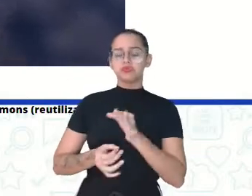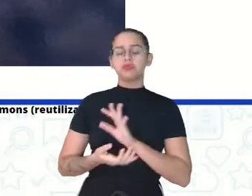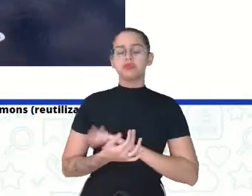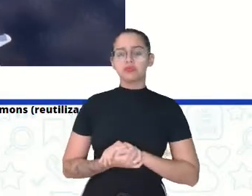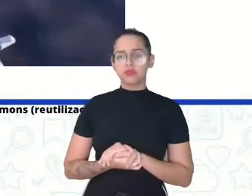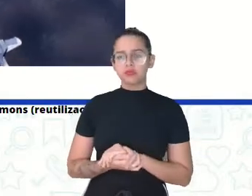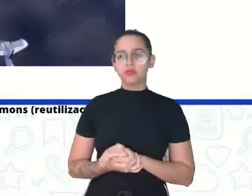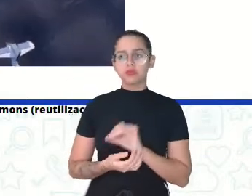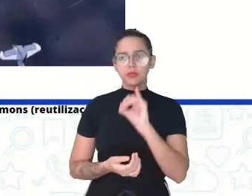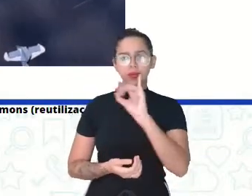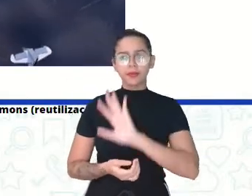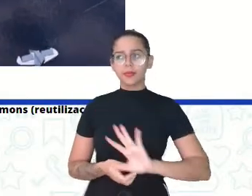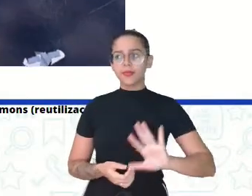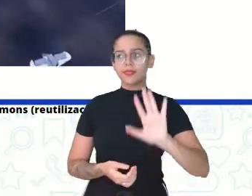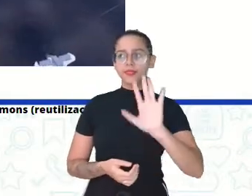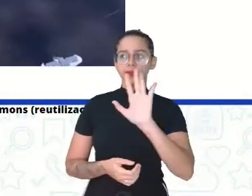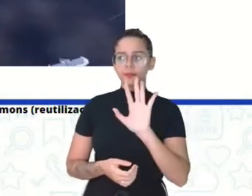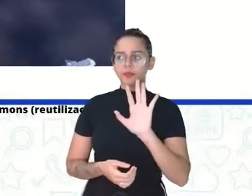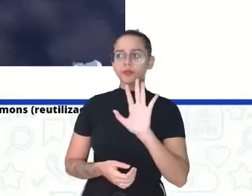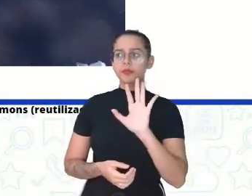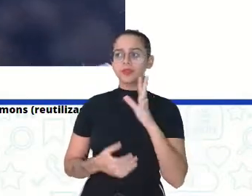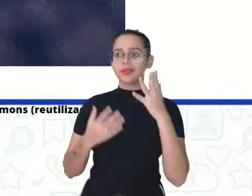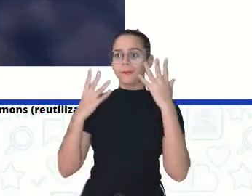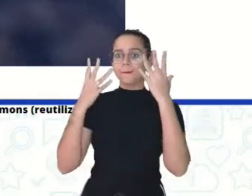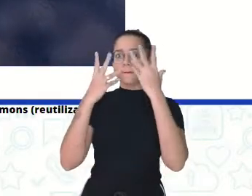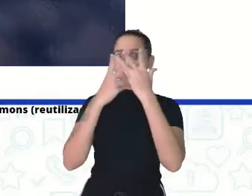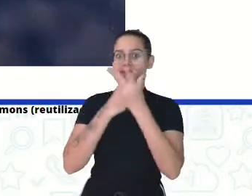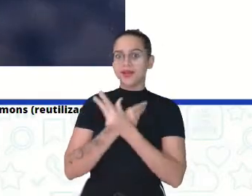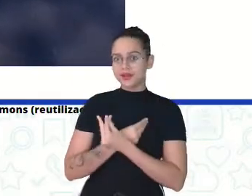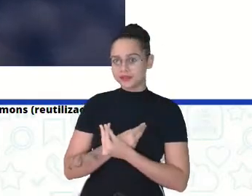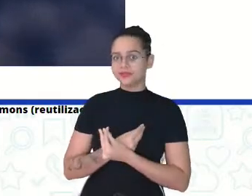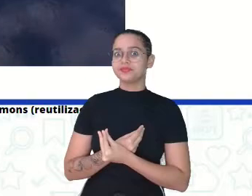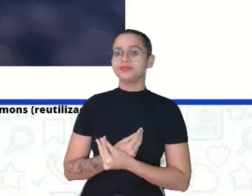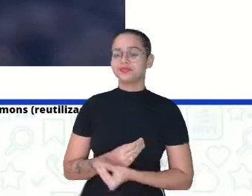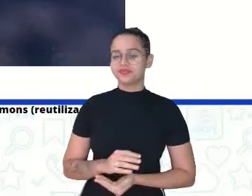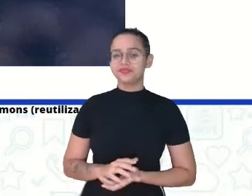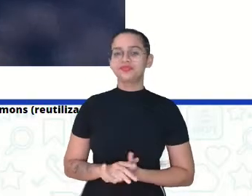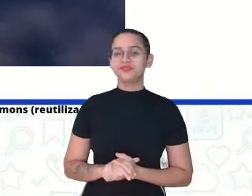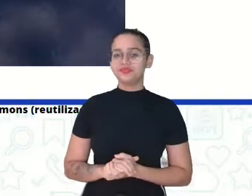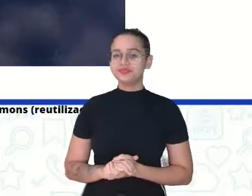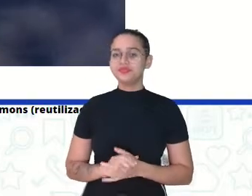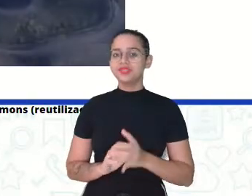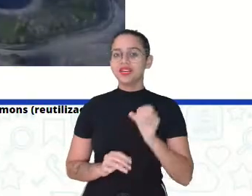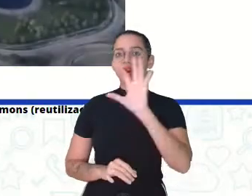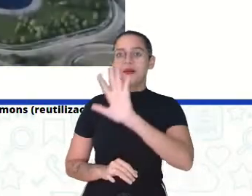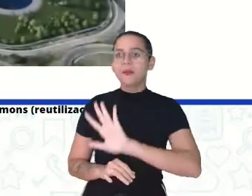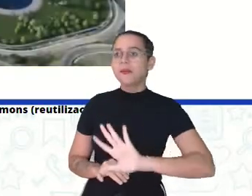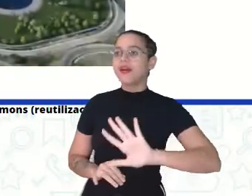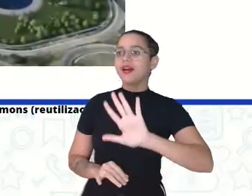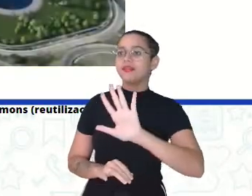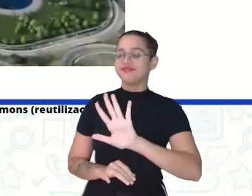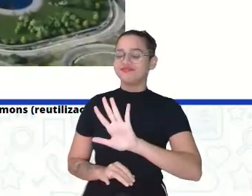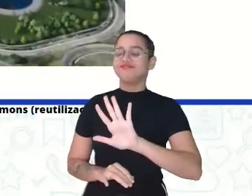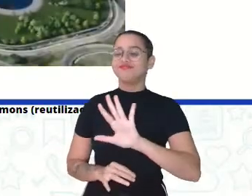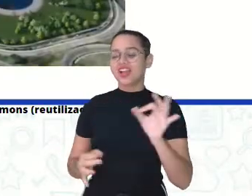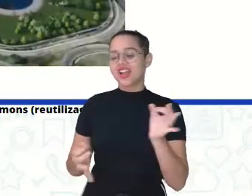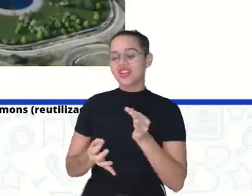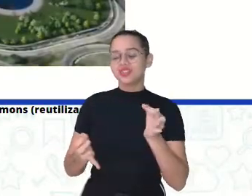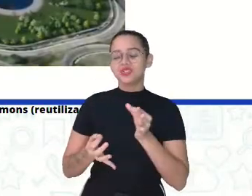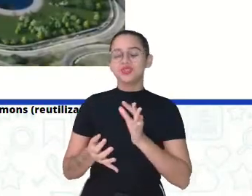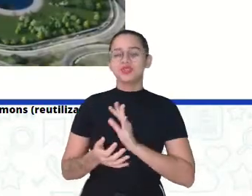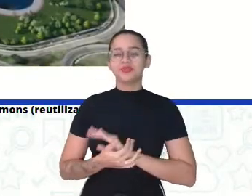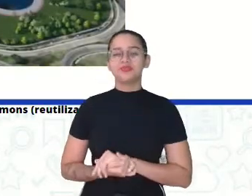E paisagisticamente belo, né? O paisagista realmente